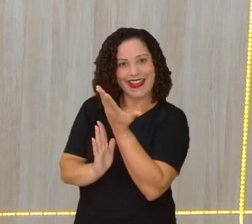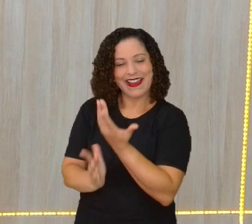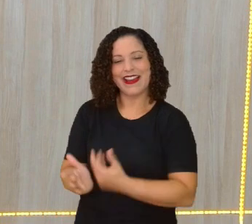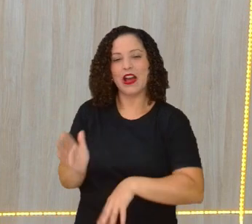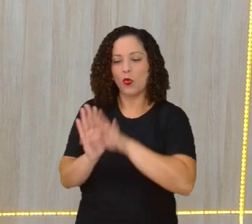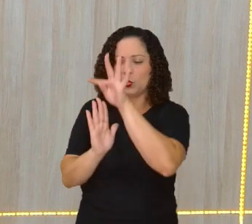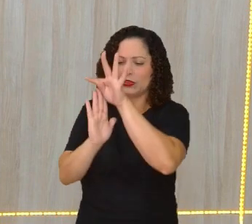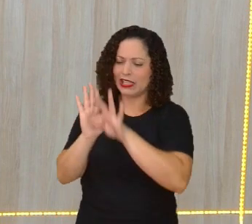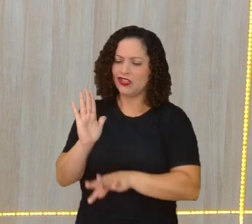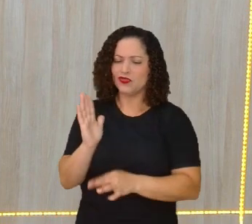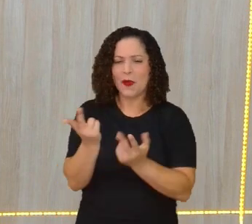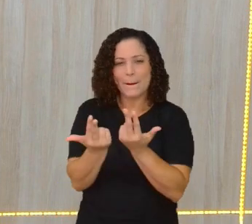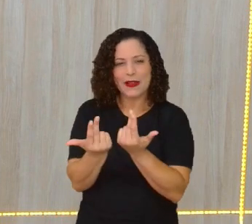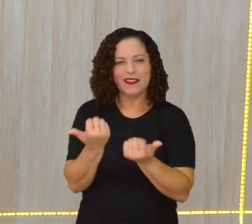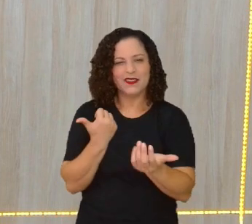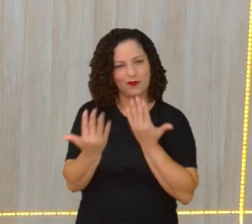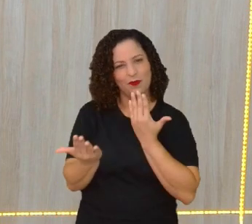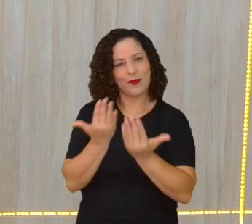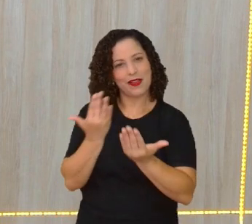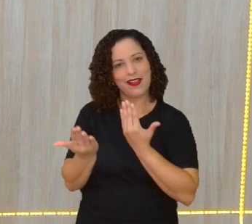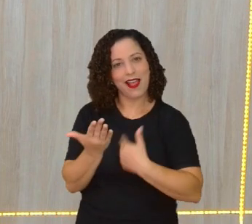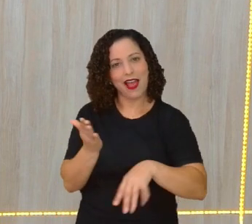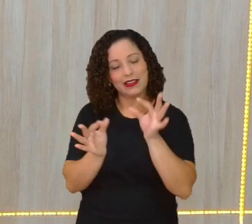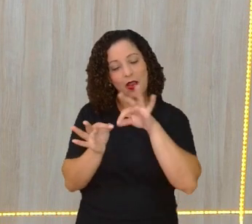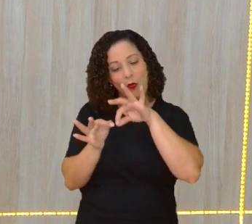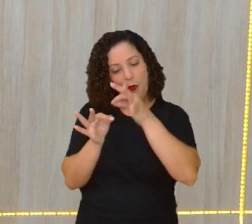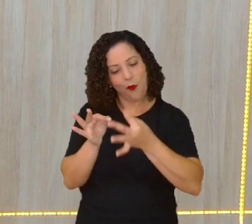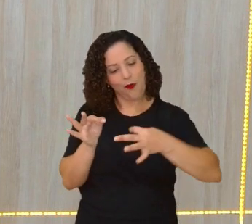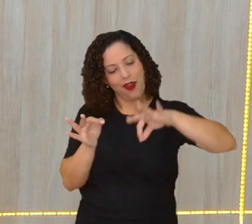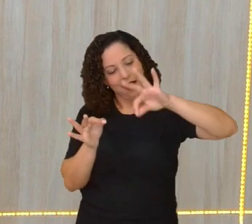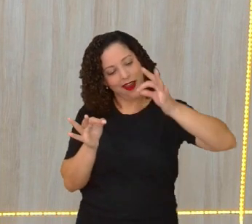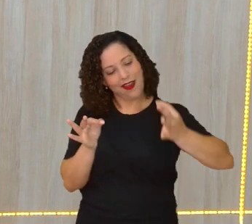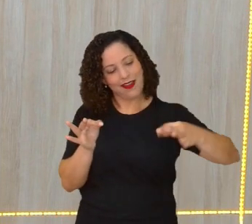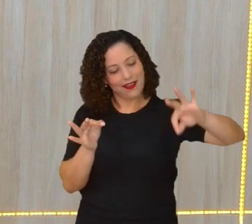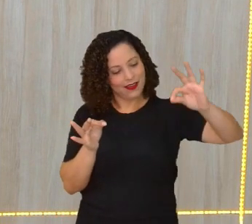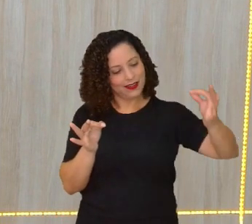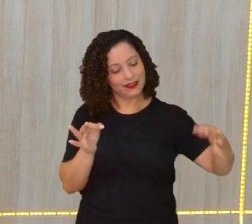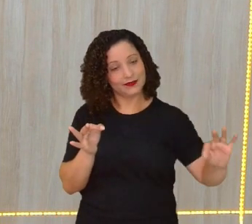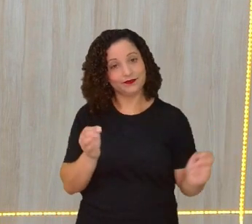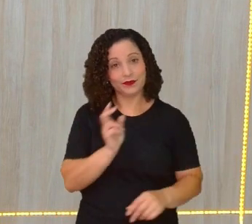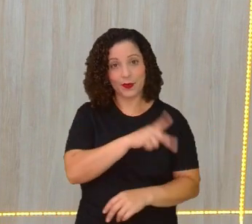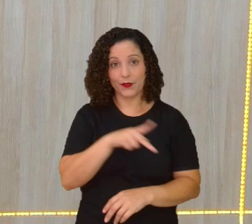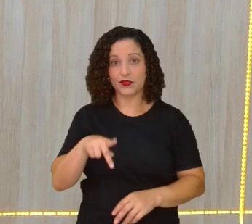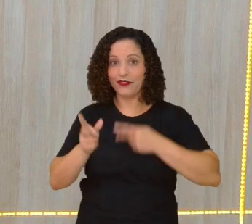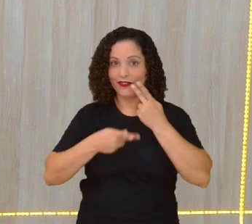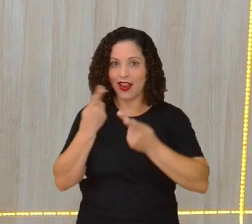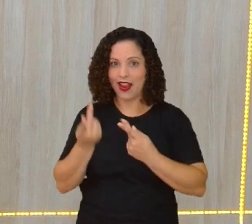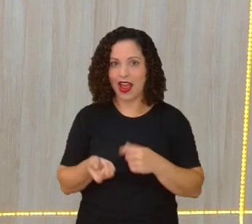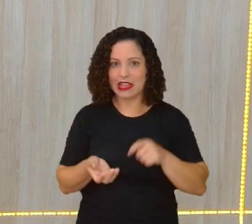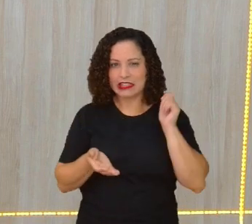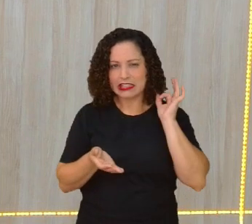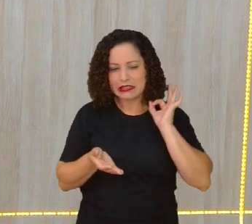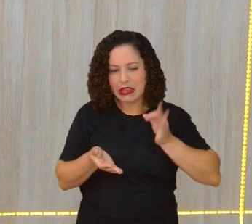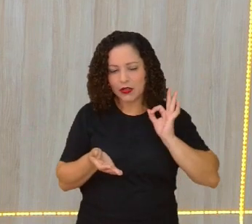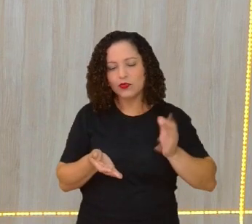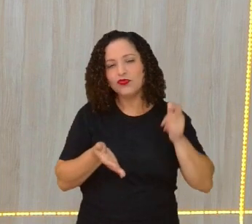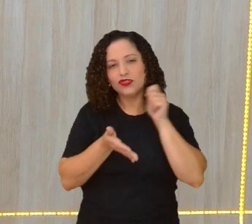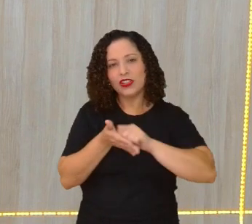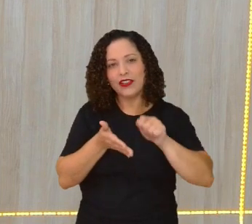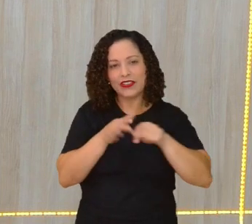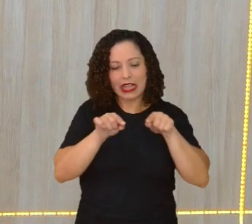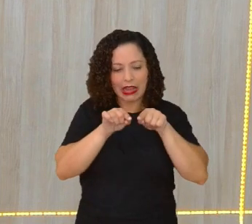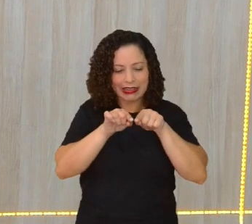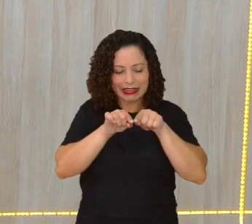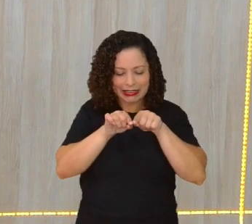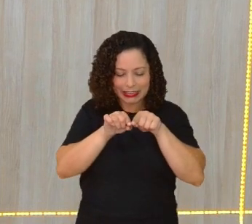uma linha, lembra lá do ensino fundamental, quando a professora dizia, escreva certinho na linha, não é? Vou